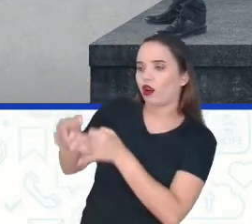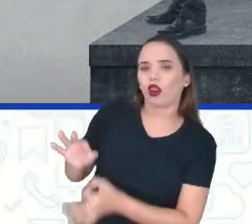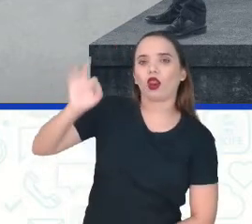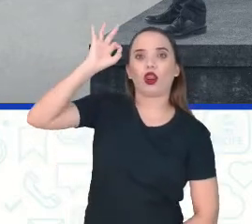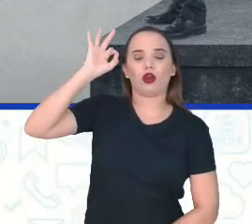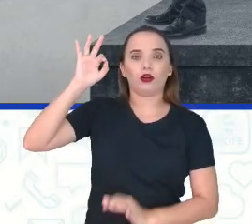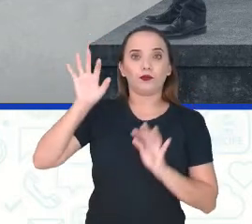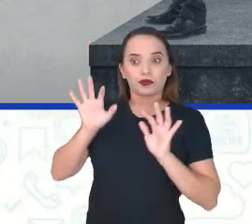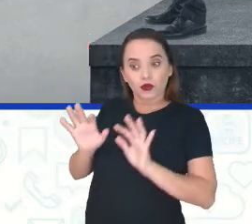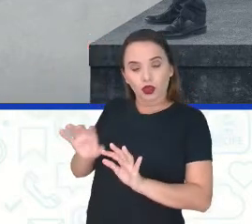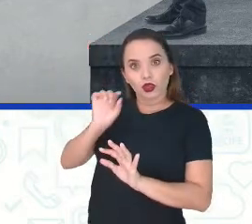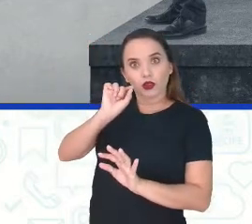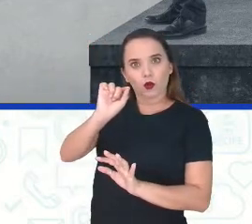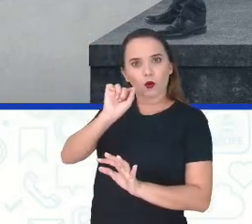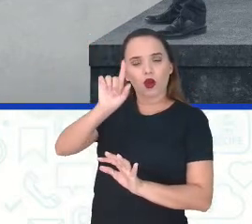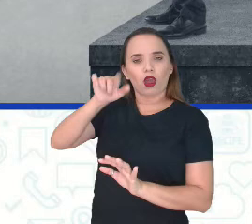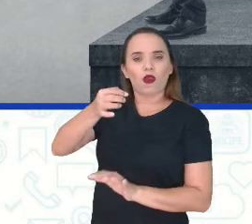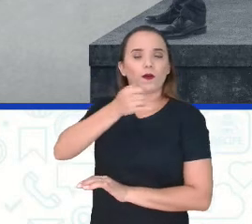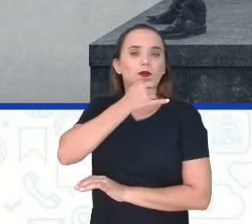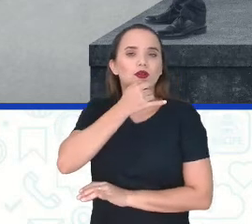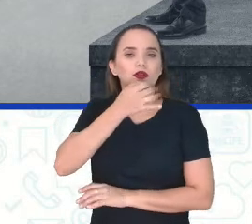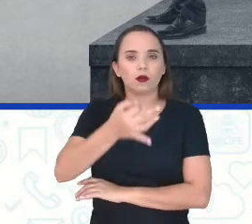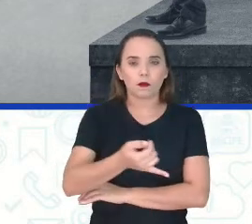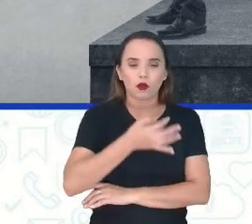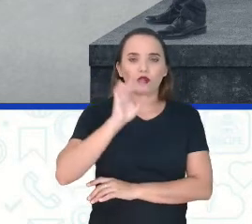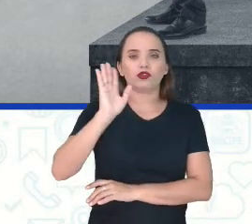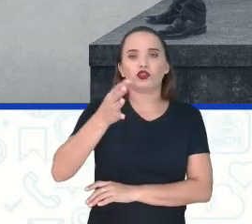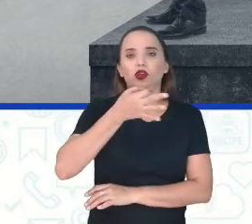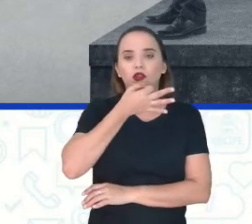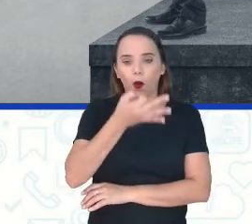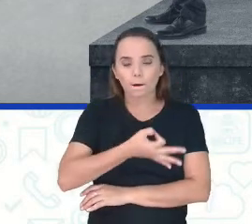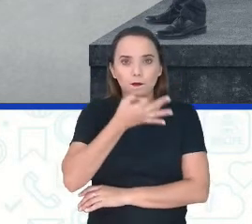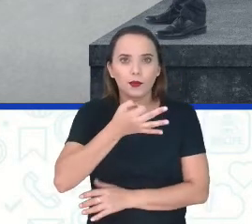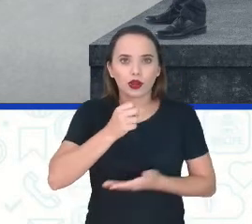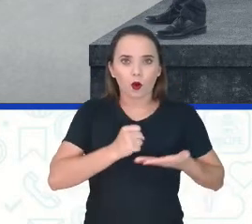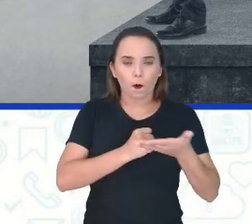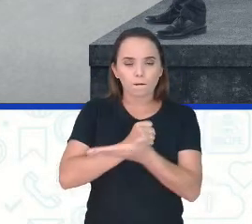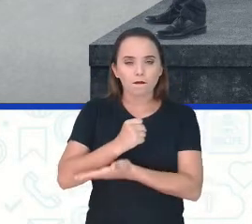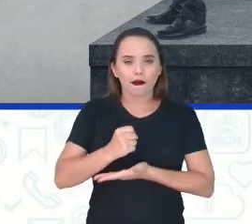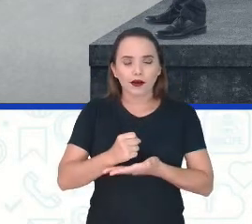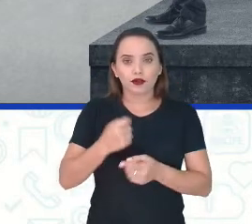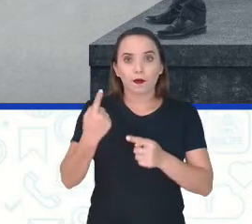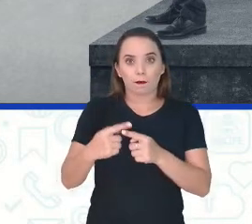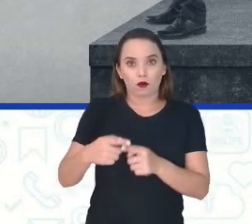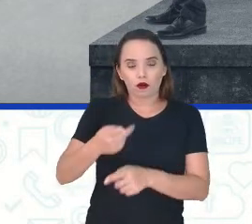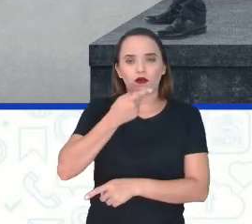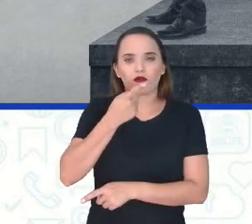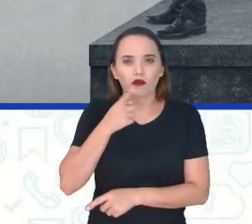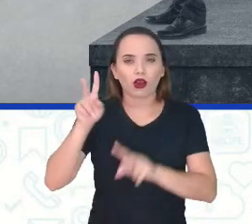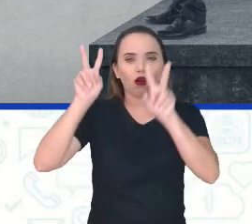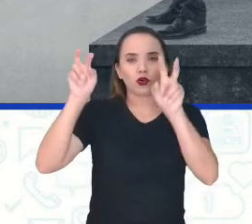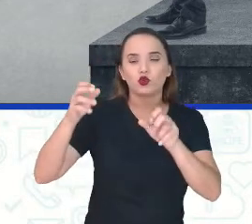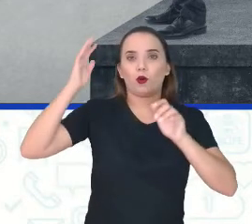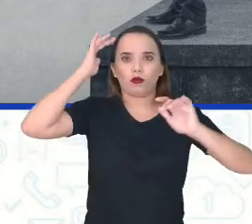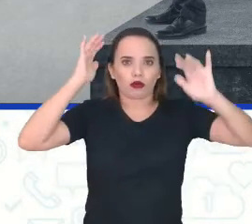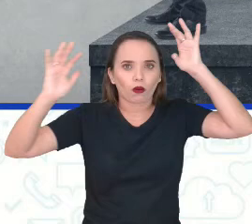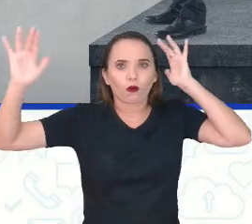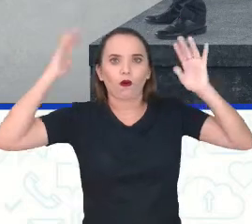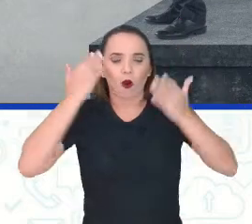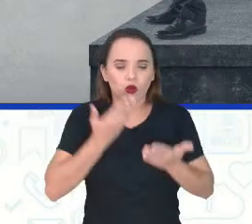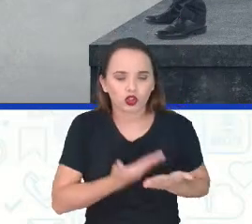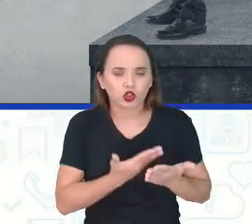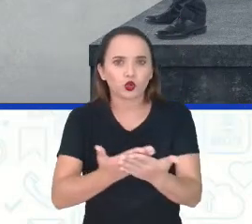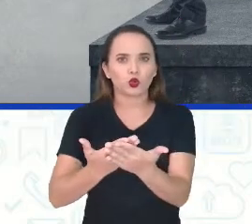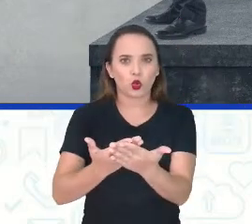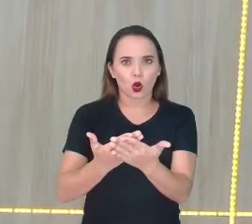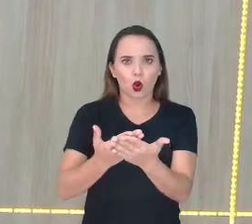referência como um argumento de autoridade. Quando eu cito pensadores, quando eu cito estudiosos